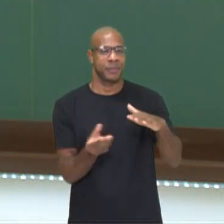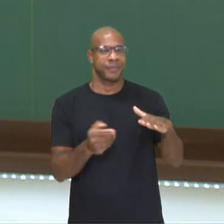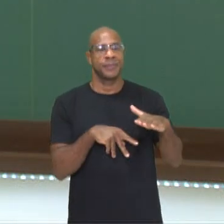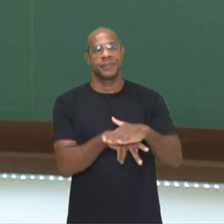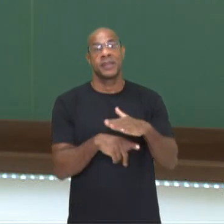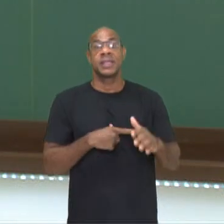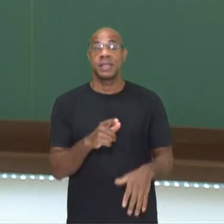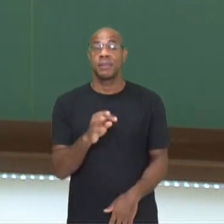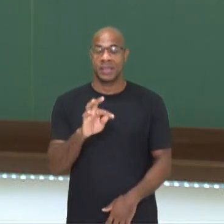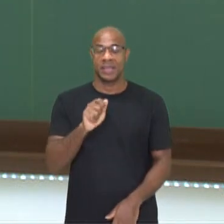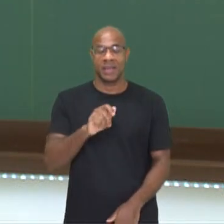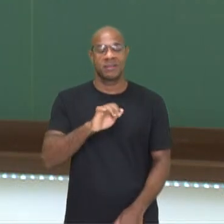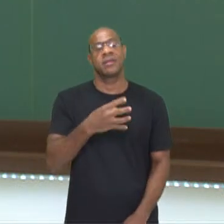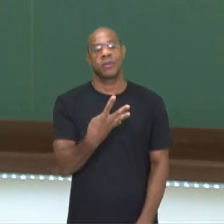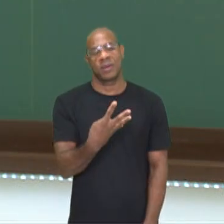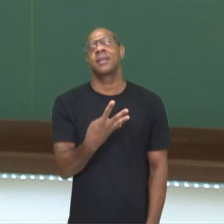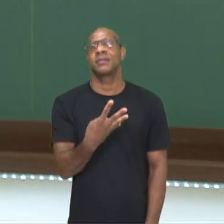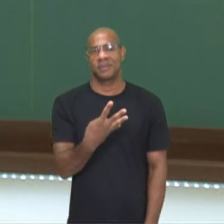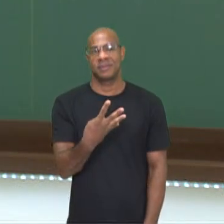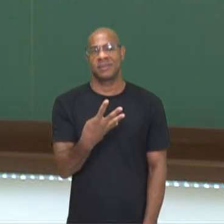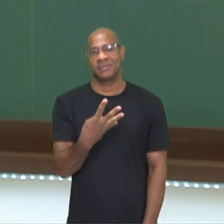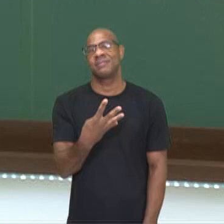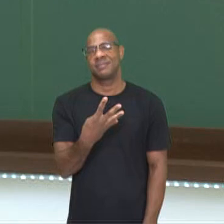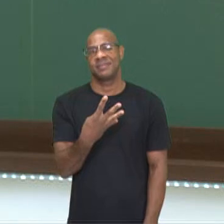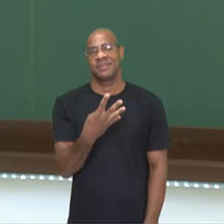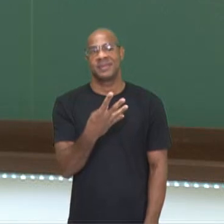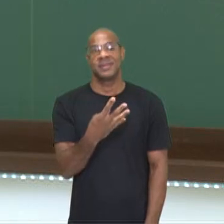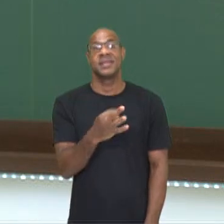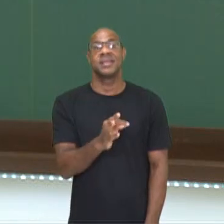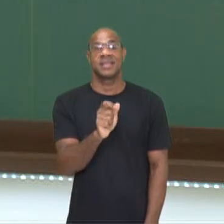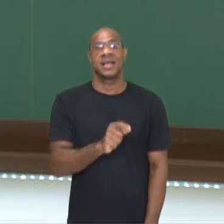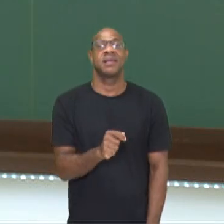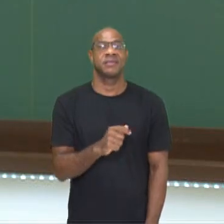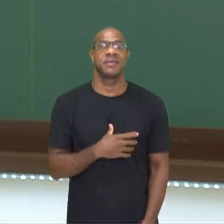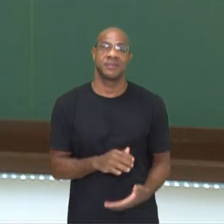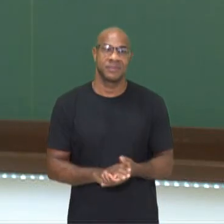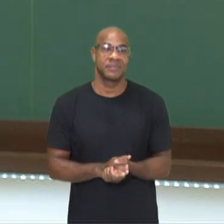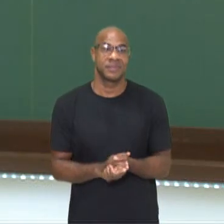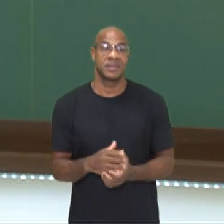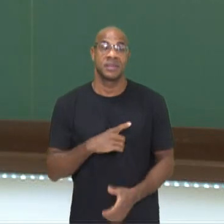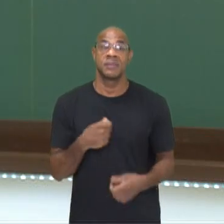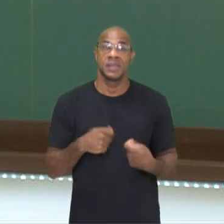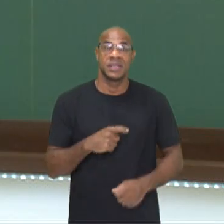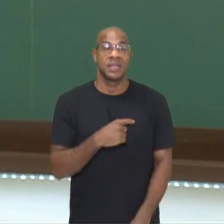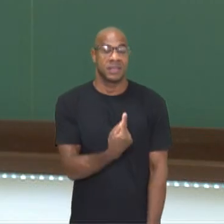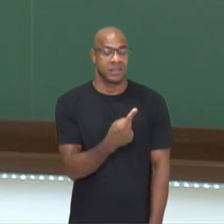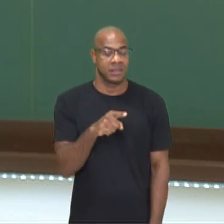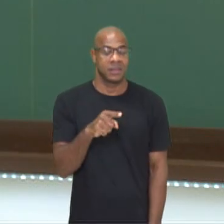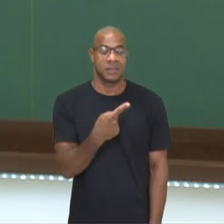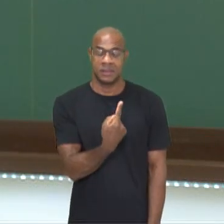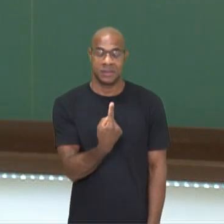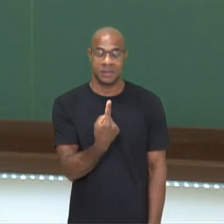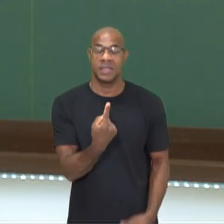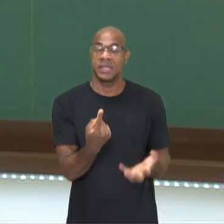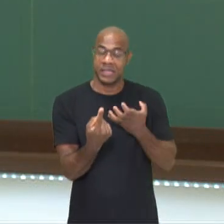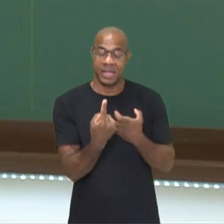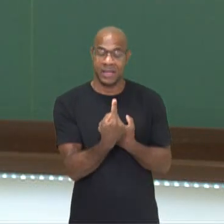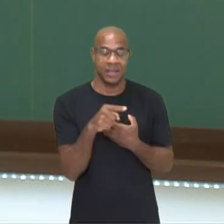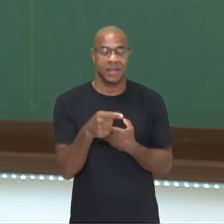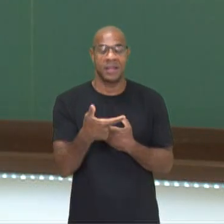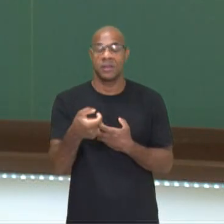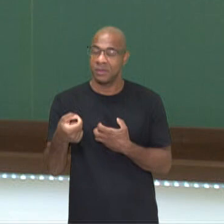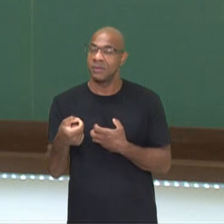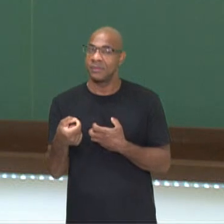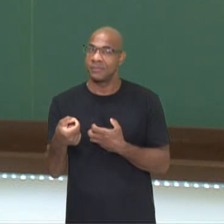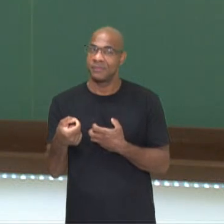4% ao mês, até chegar em 1.200, ou seja, ele almeja R$200 de juros. Em quanto tempo,